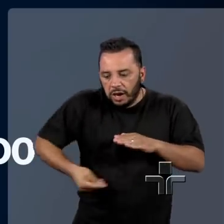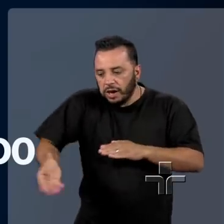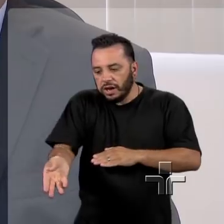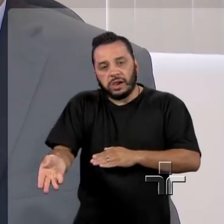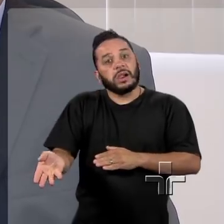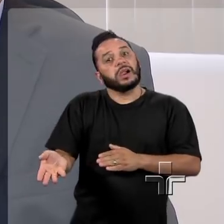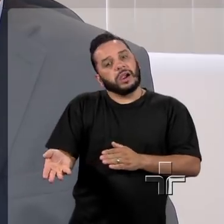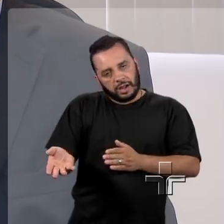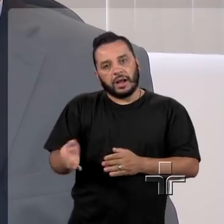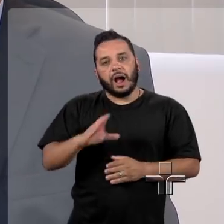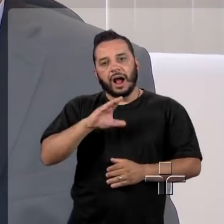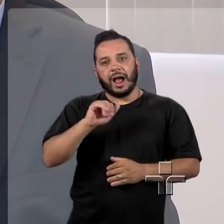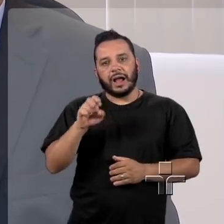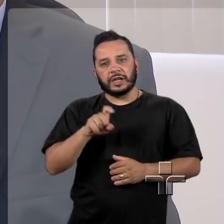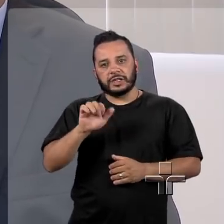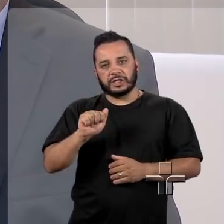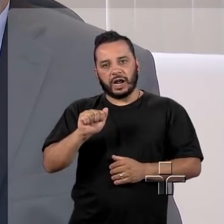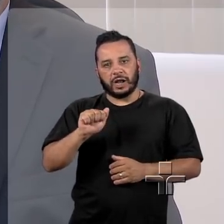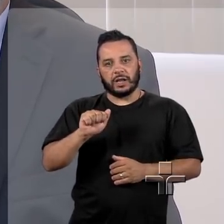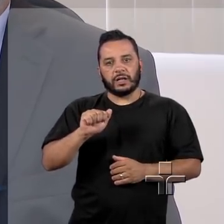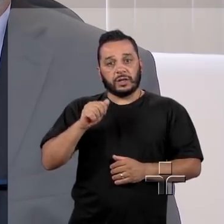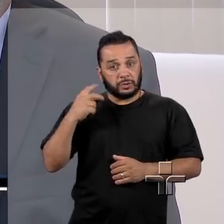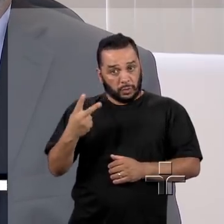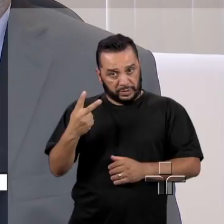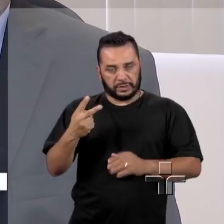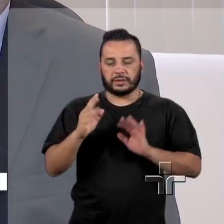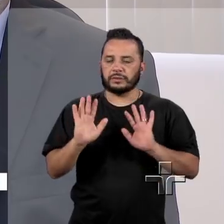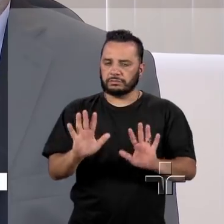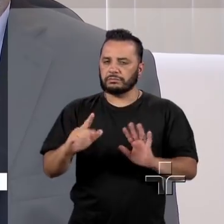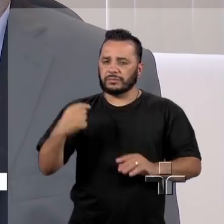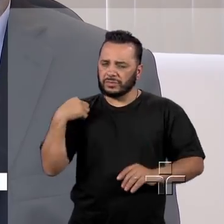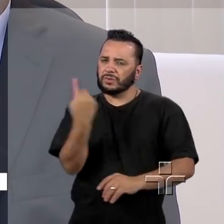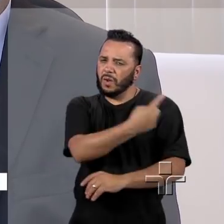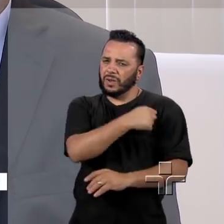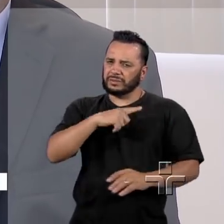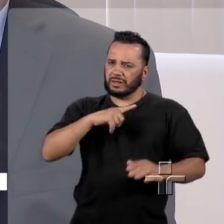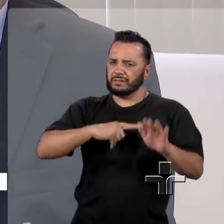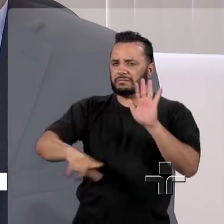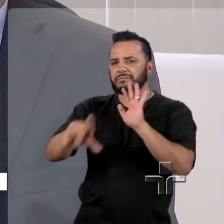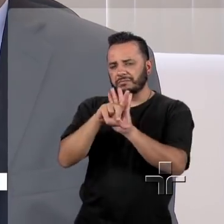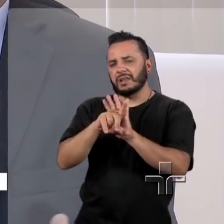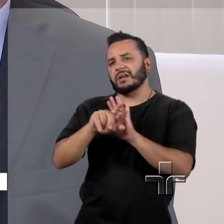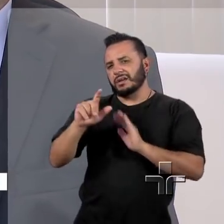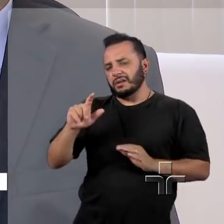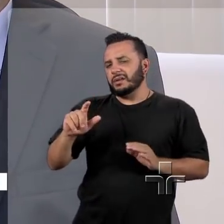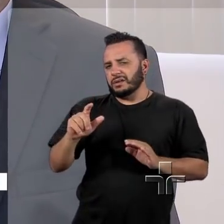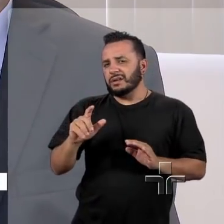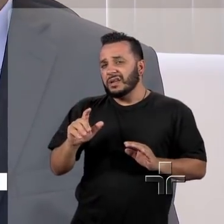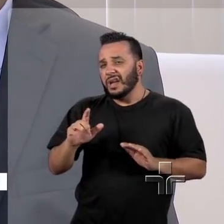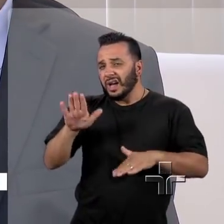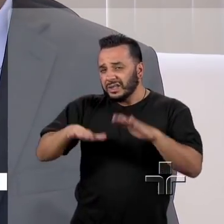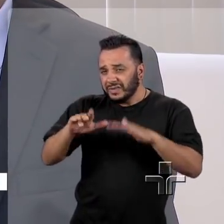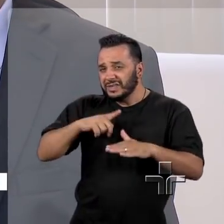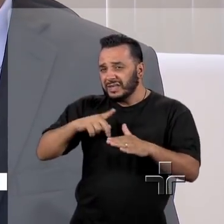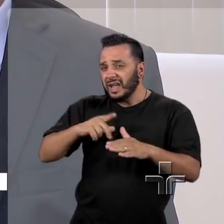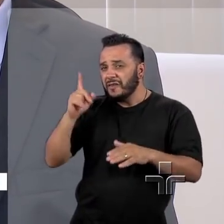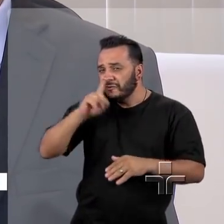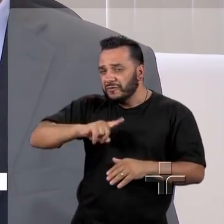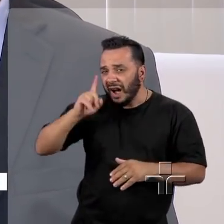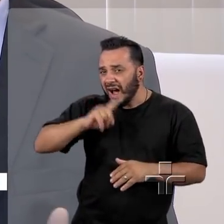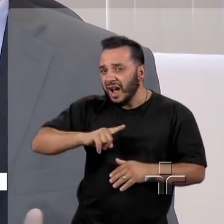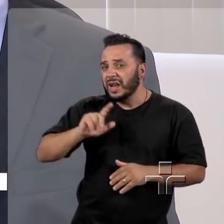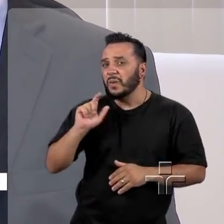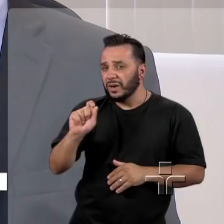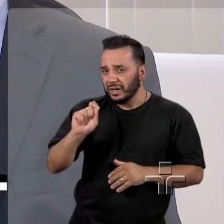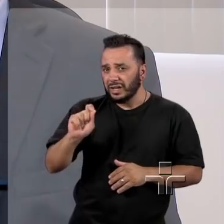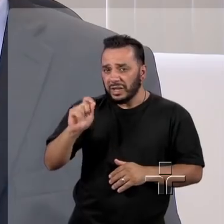prática. Nós temos, infelizmente, brechas no sistema legal que permitem que o desonesto